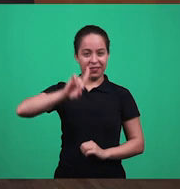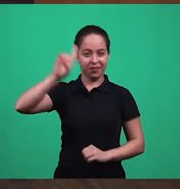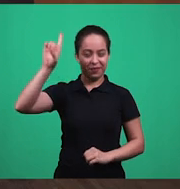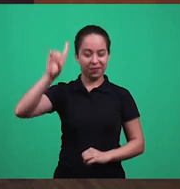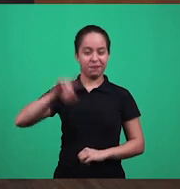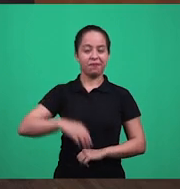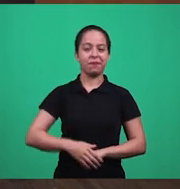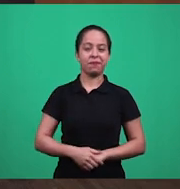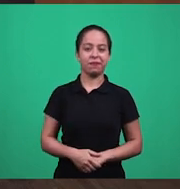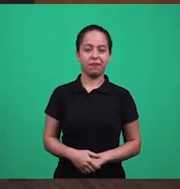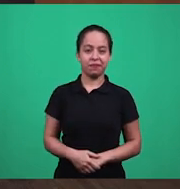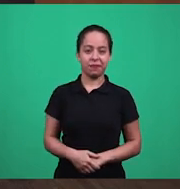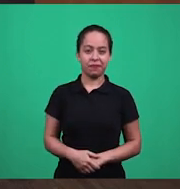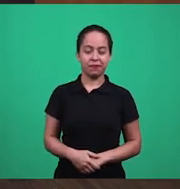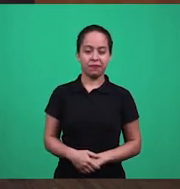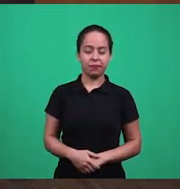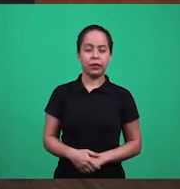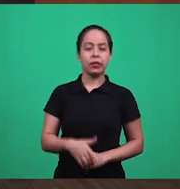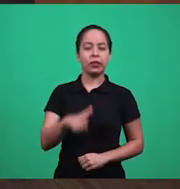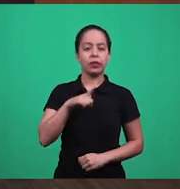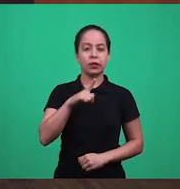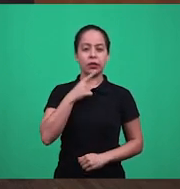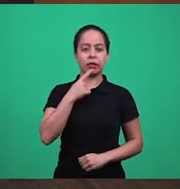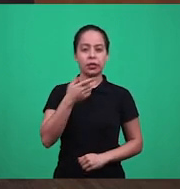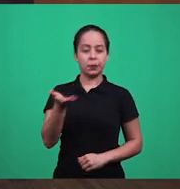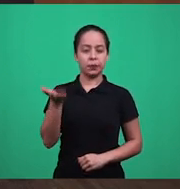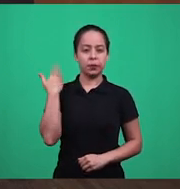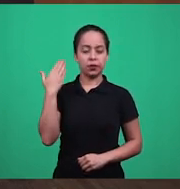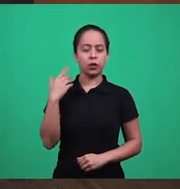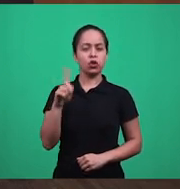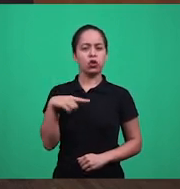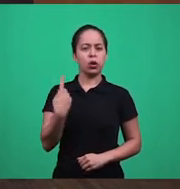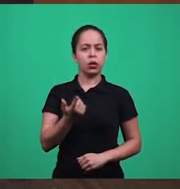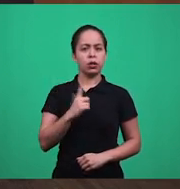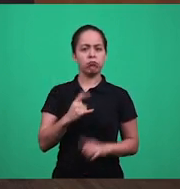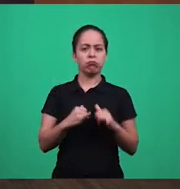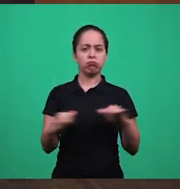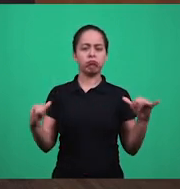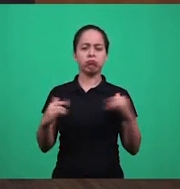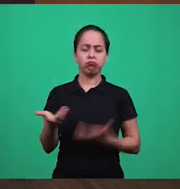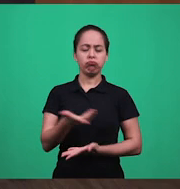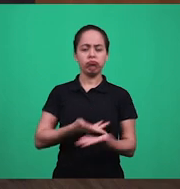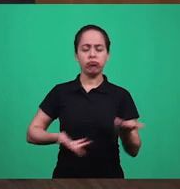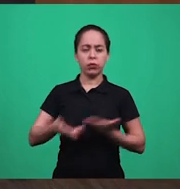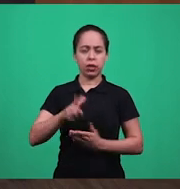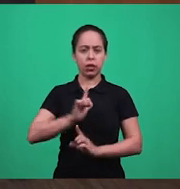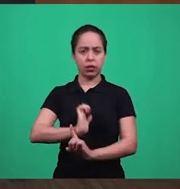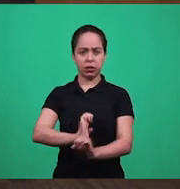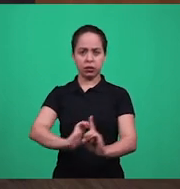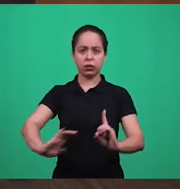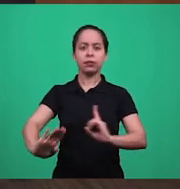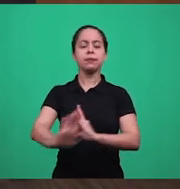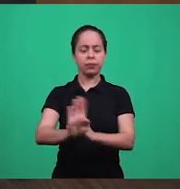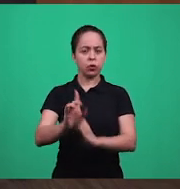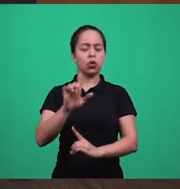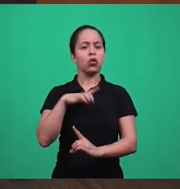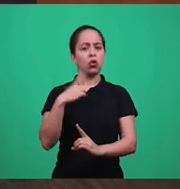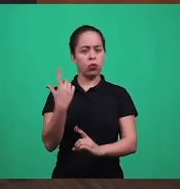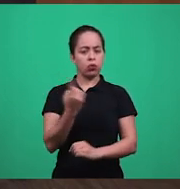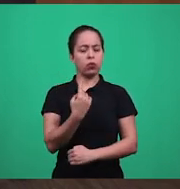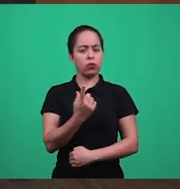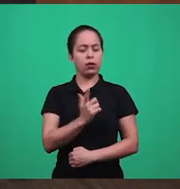o nome do Senhor. Na semana passada, nós fizemos uma interação com a Escola